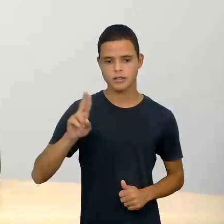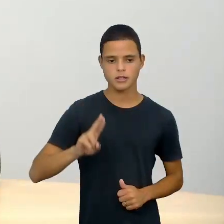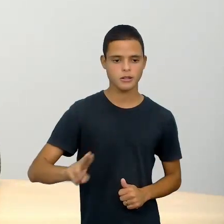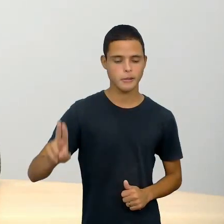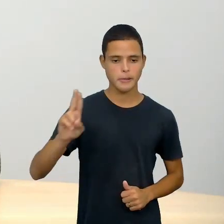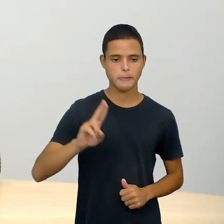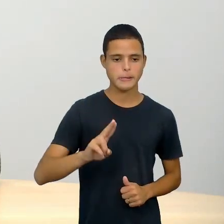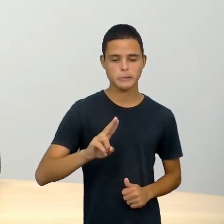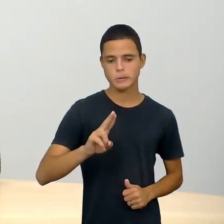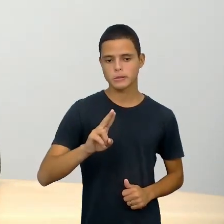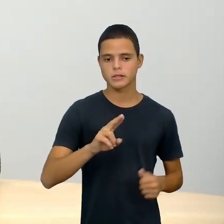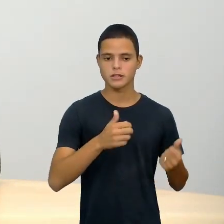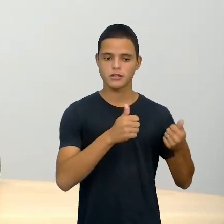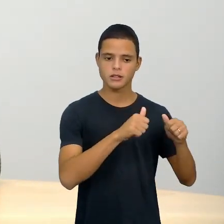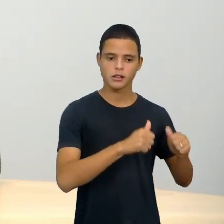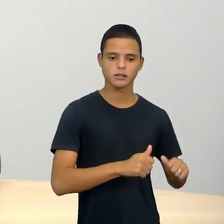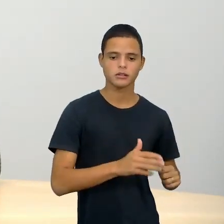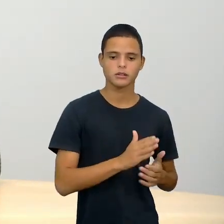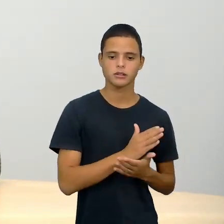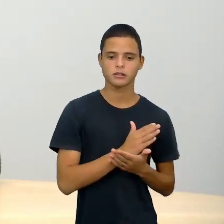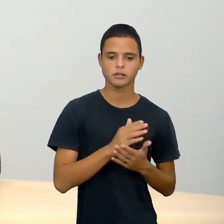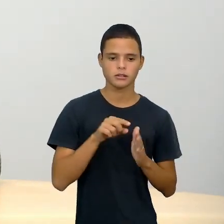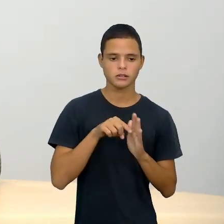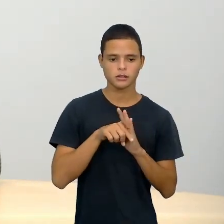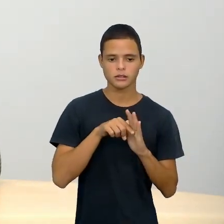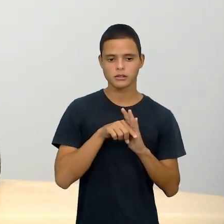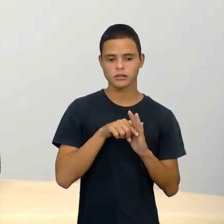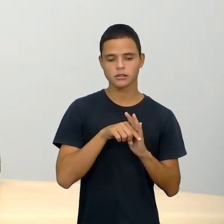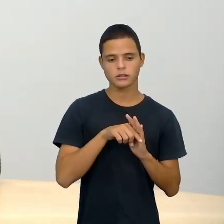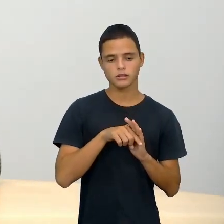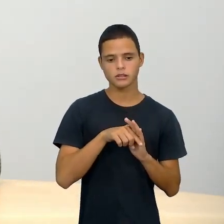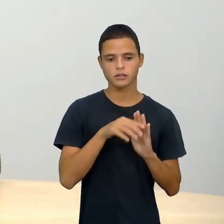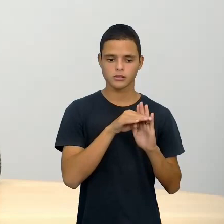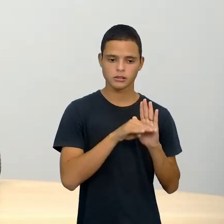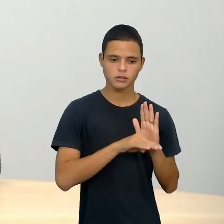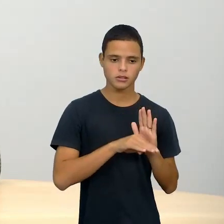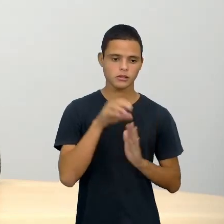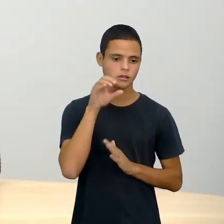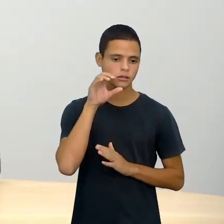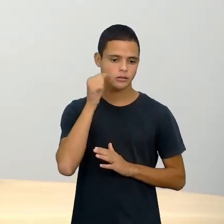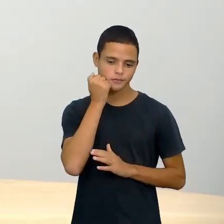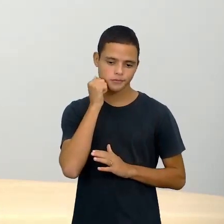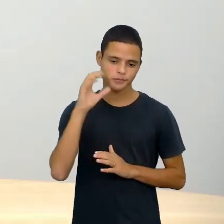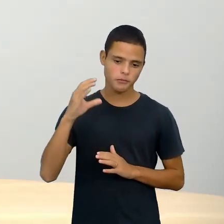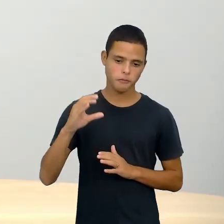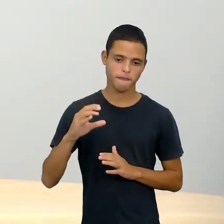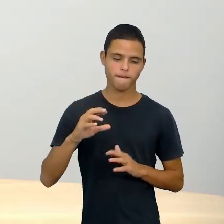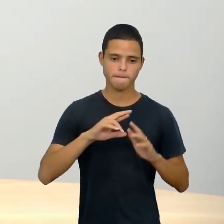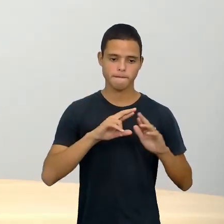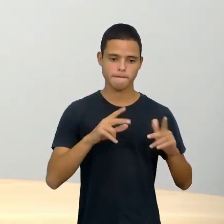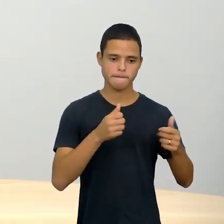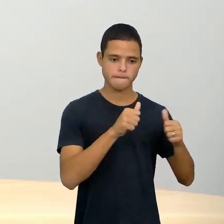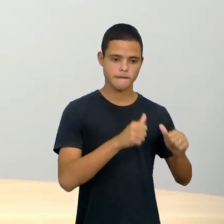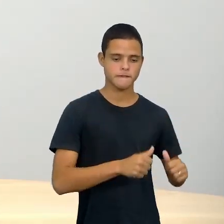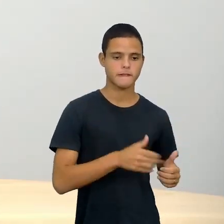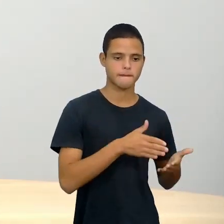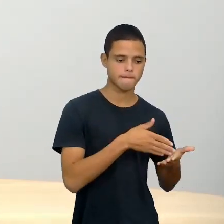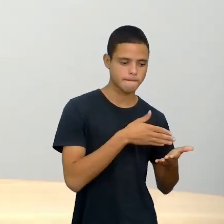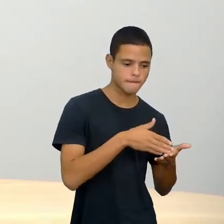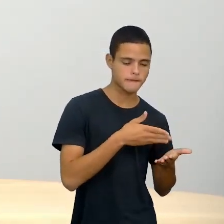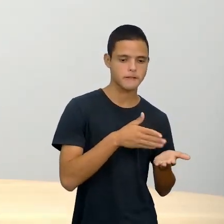também avaliação de artigo científico. Porque eu faço várias avaliações para várias revistas